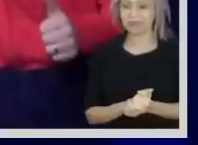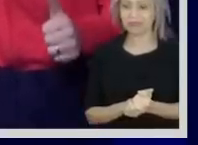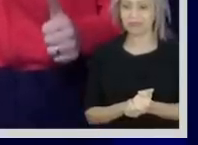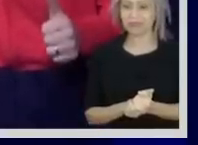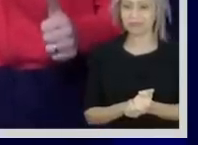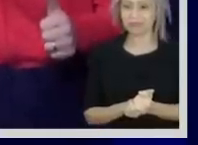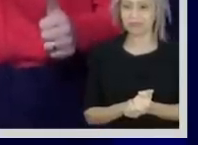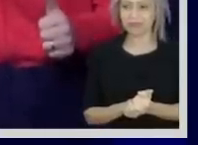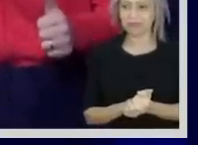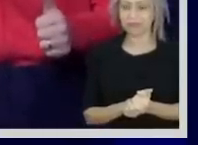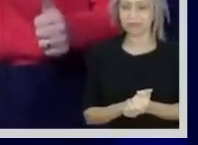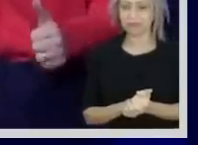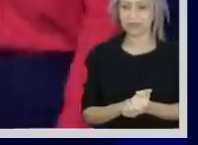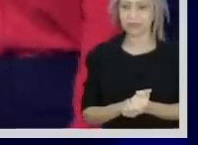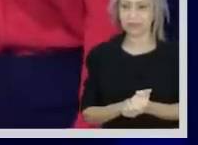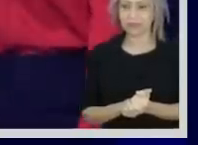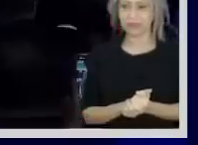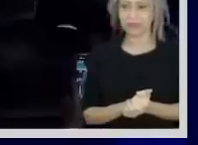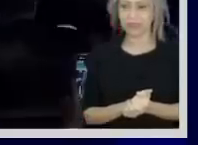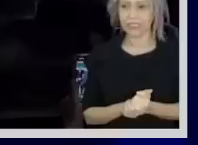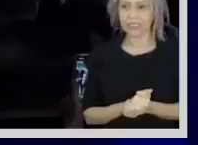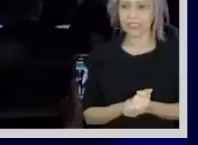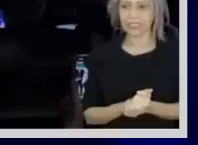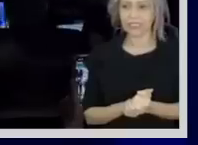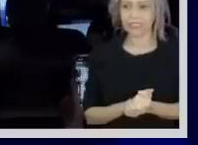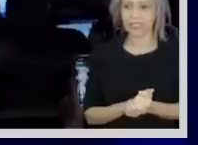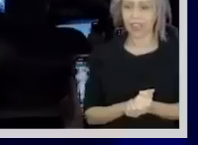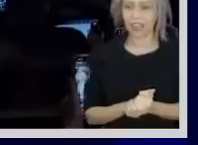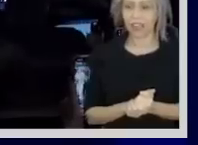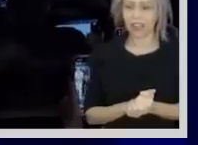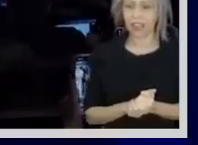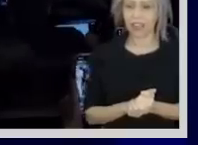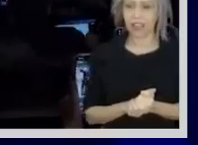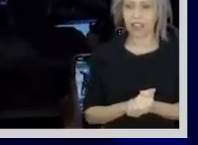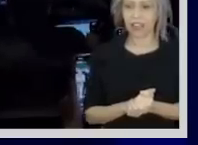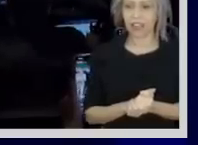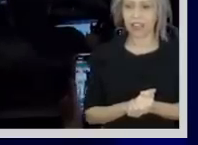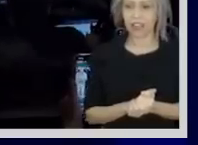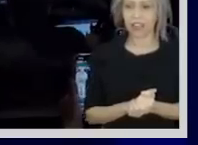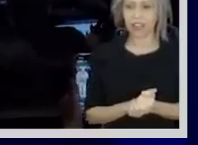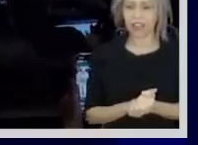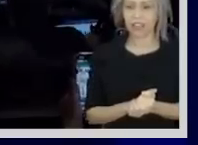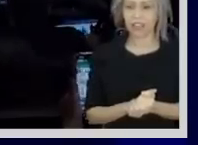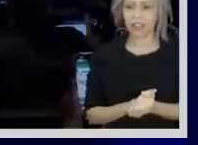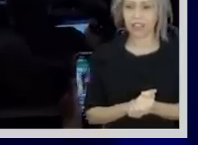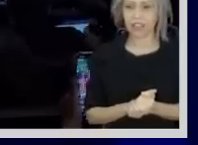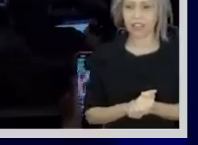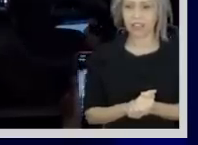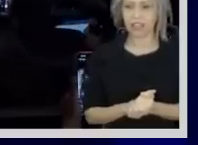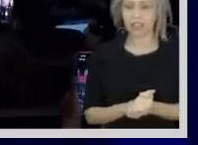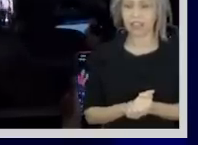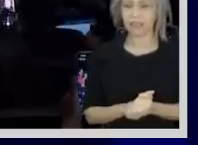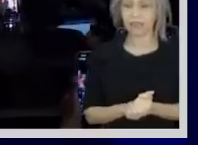política brasileira, viu? Eu me assustei quando você falou da questão da Simone Tebet poder, sim, virar uma opositora, mas todo o cenário é possível de